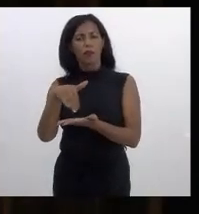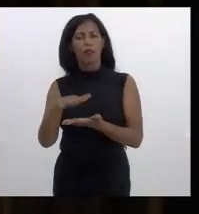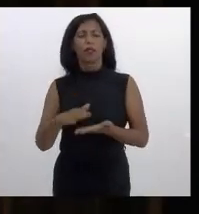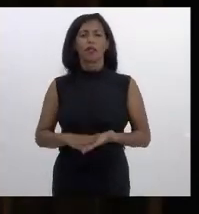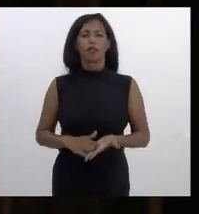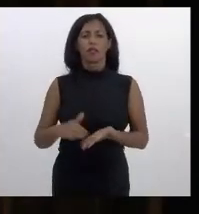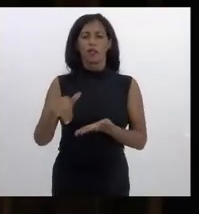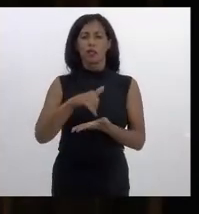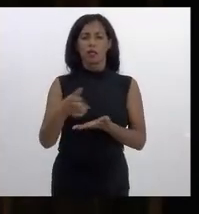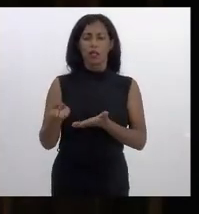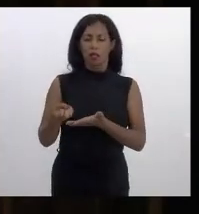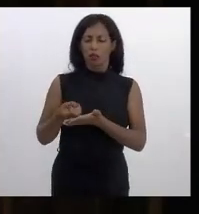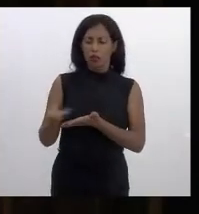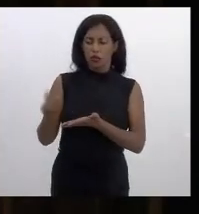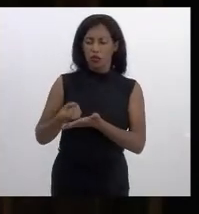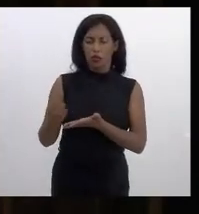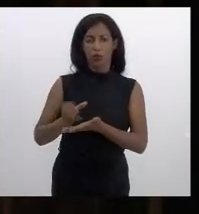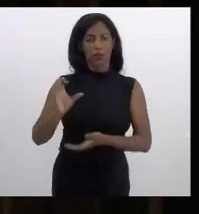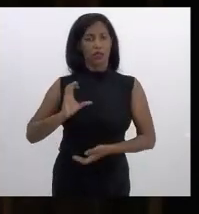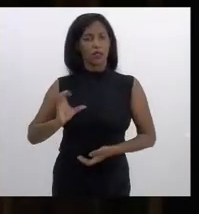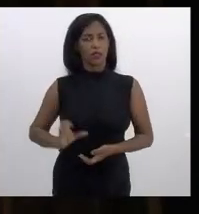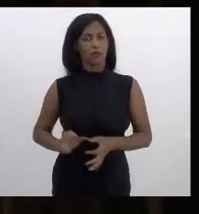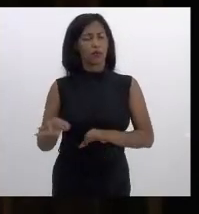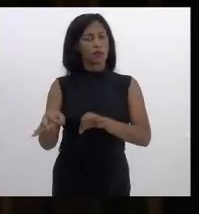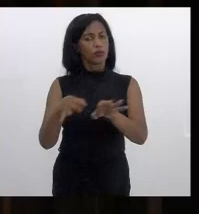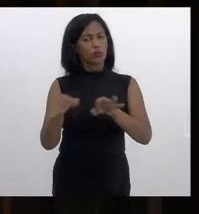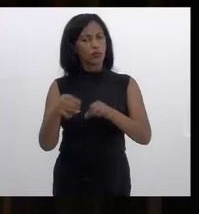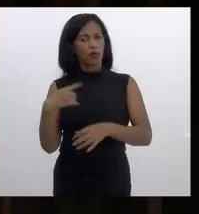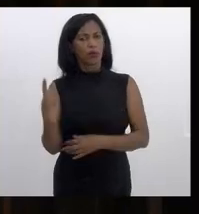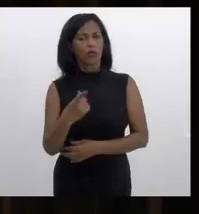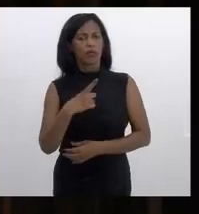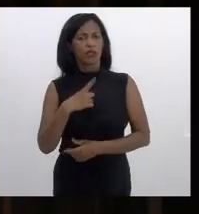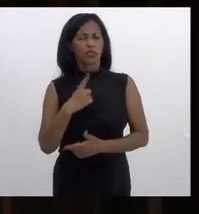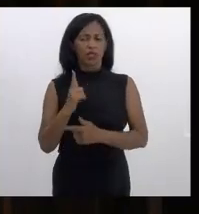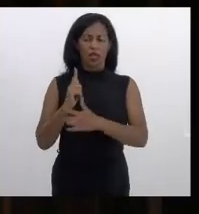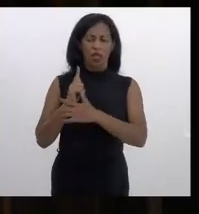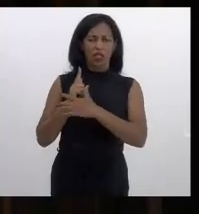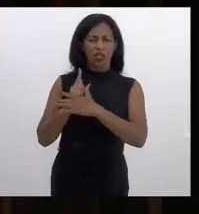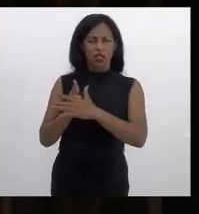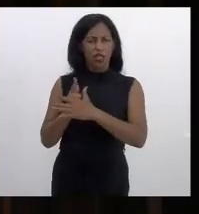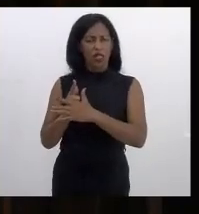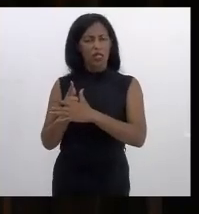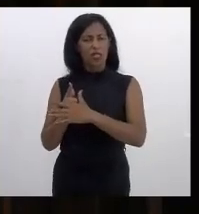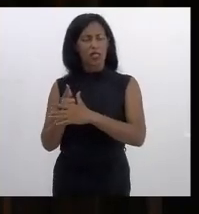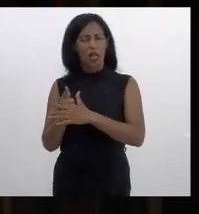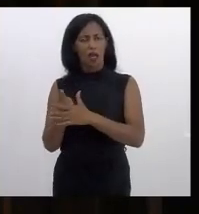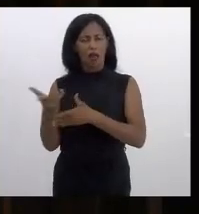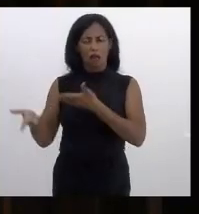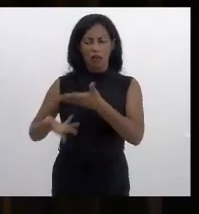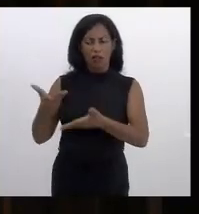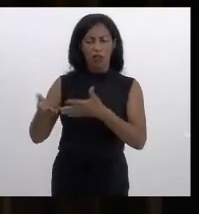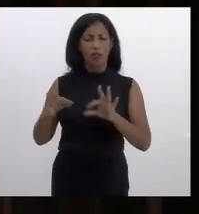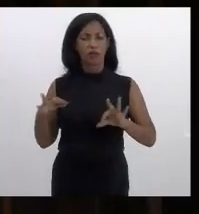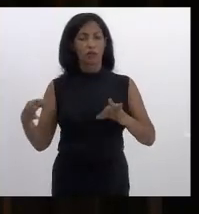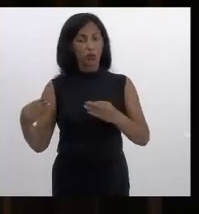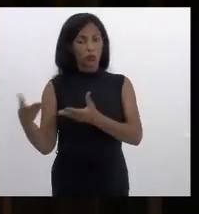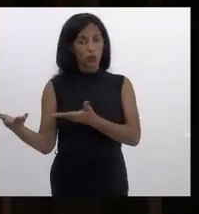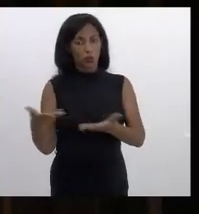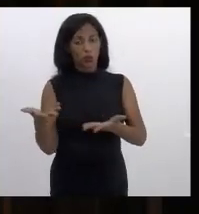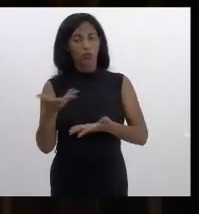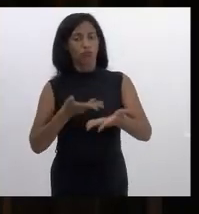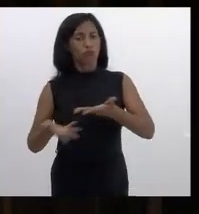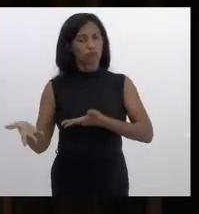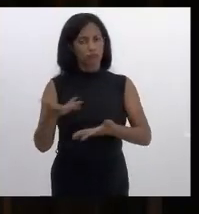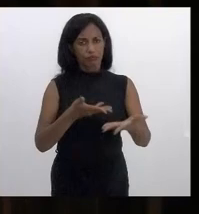secretário de Defesa Civil de maneira e tem essa gerência participativa de maneira que todos